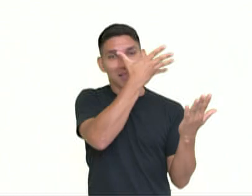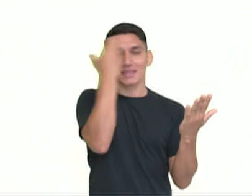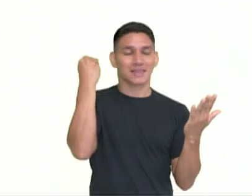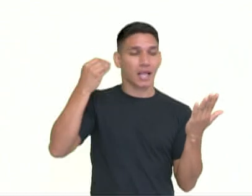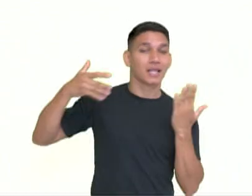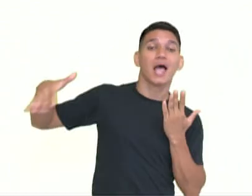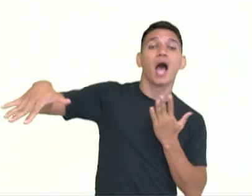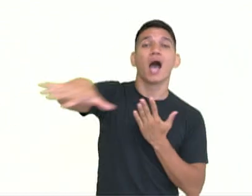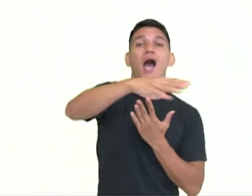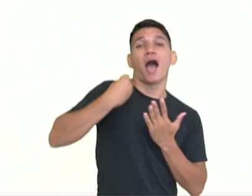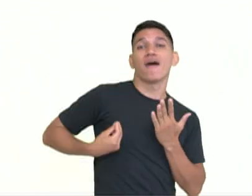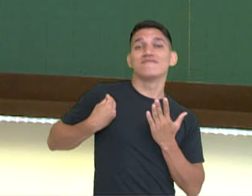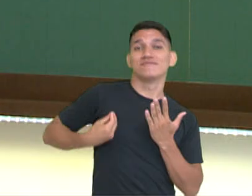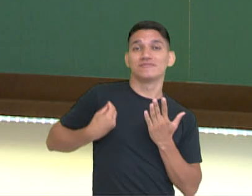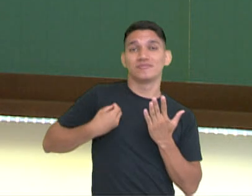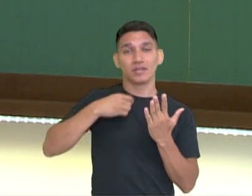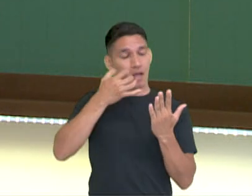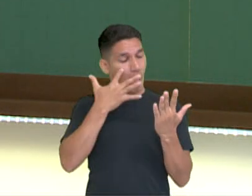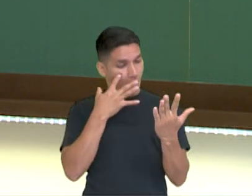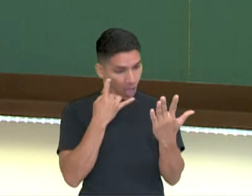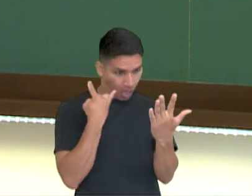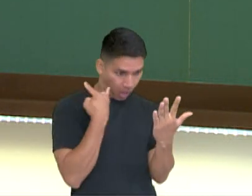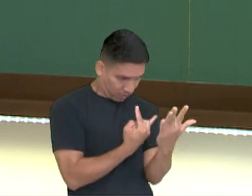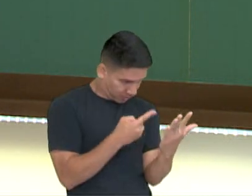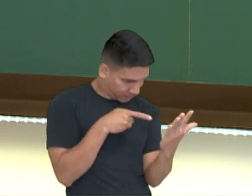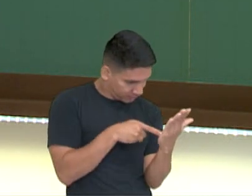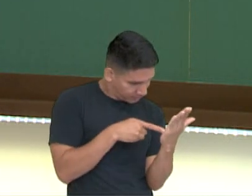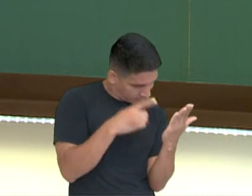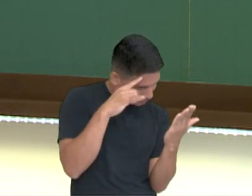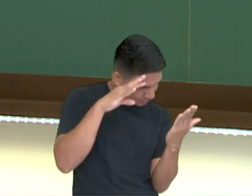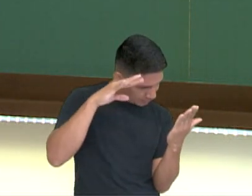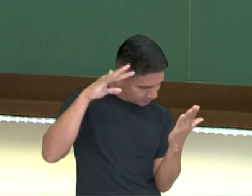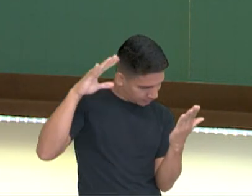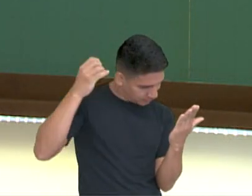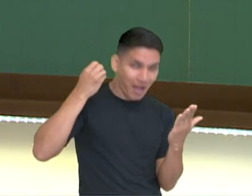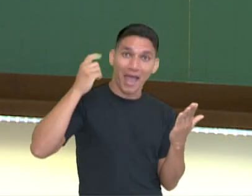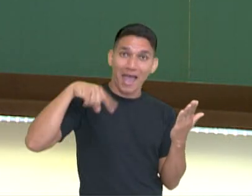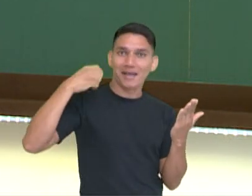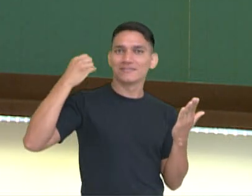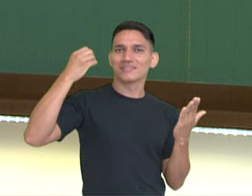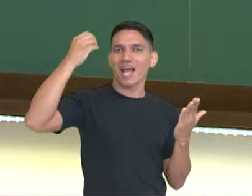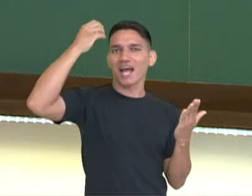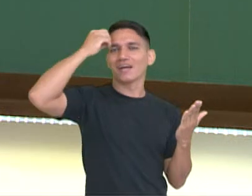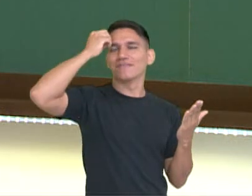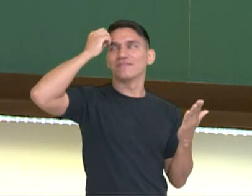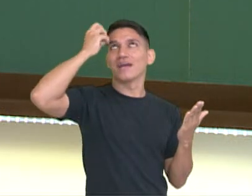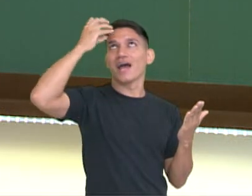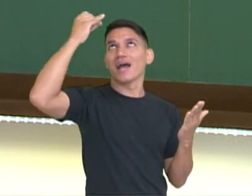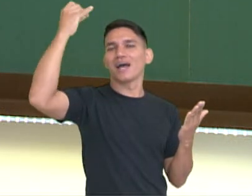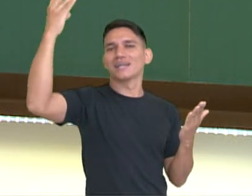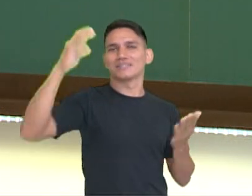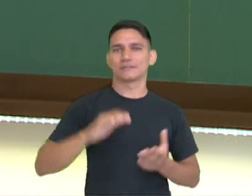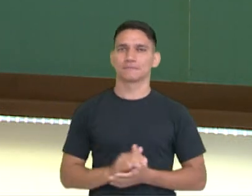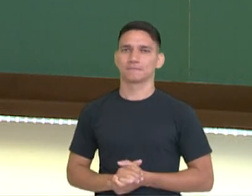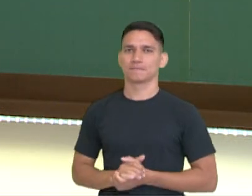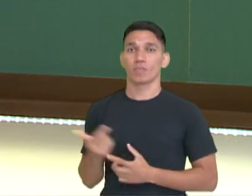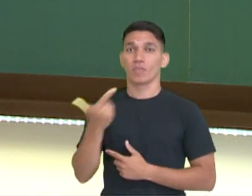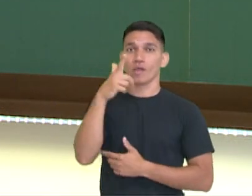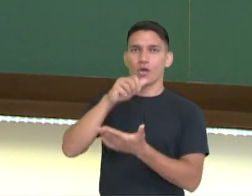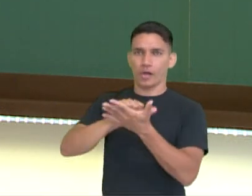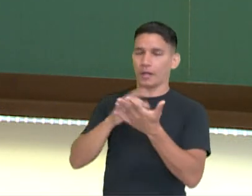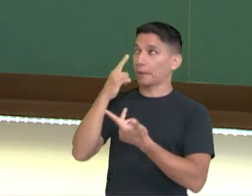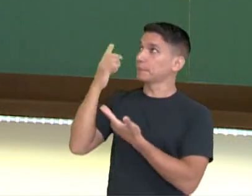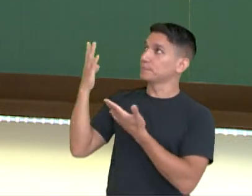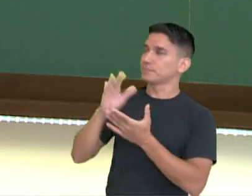volta e deixamos o texto nos levar. Mais uma atividade aqui, vamos a ela.